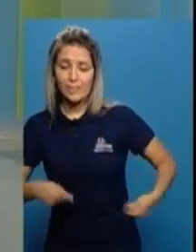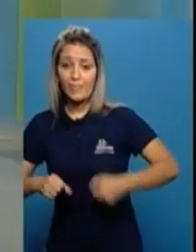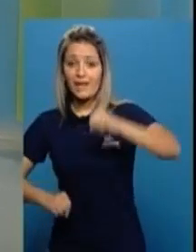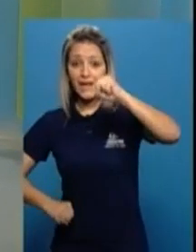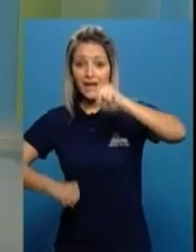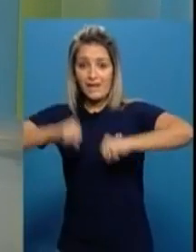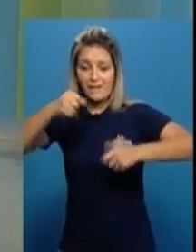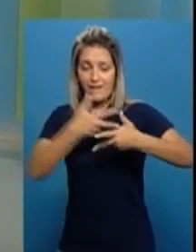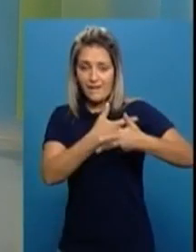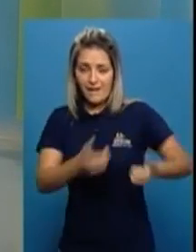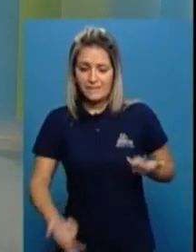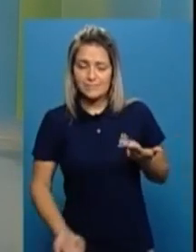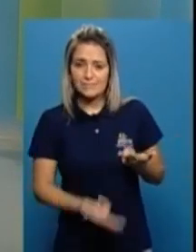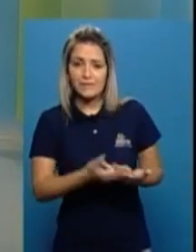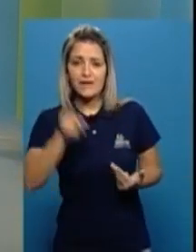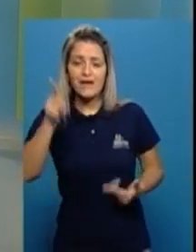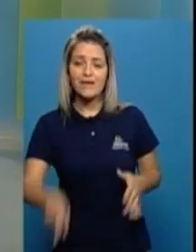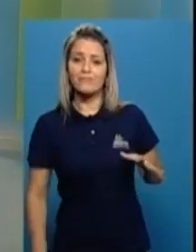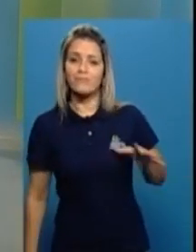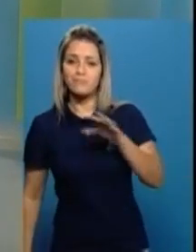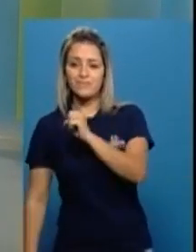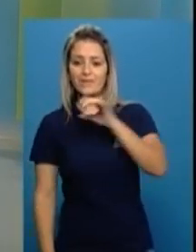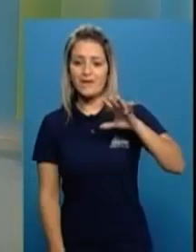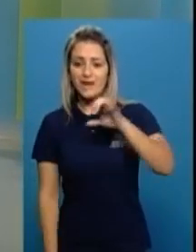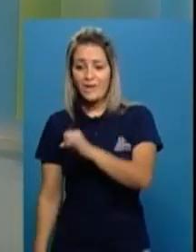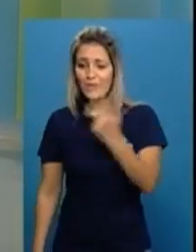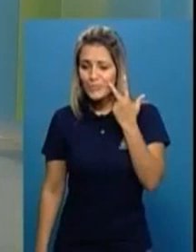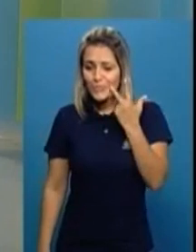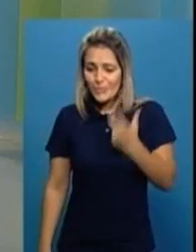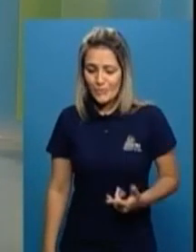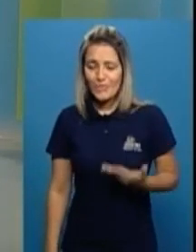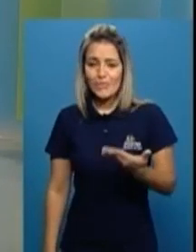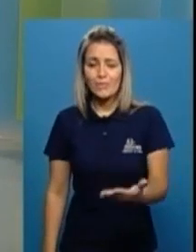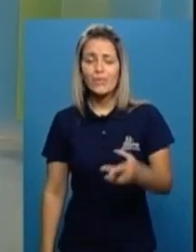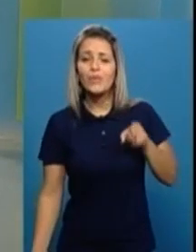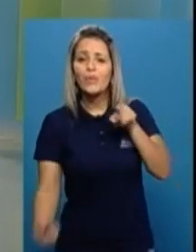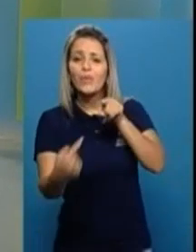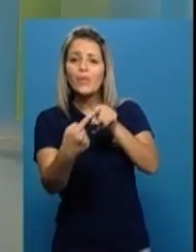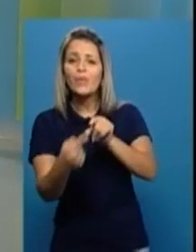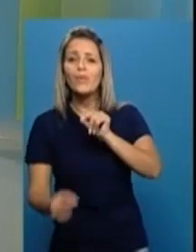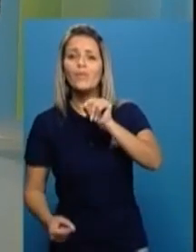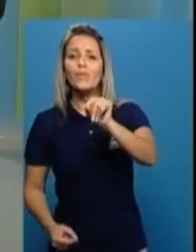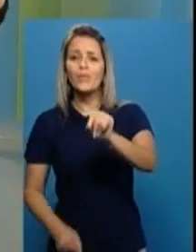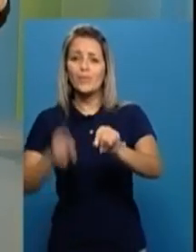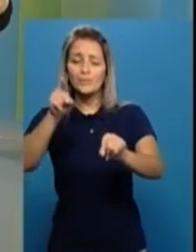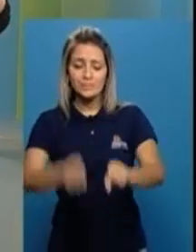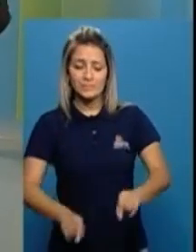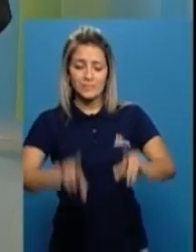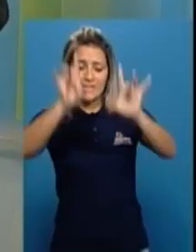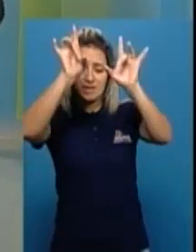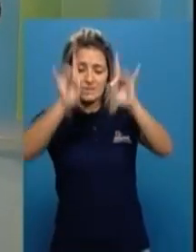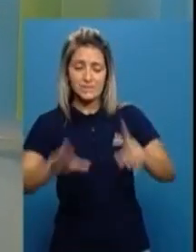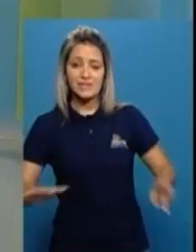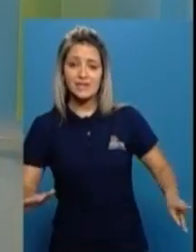uso geral são rápidas e comuns, para que sejam dedicadas ou às vezes até exclusivas